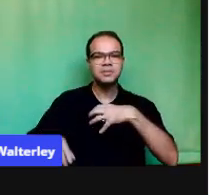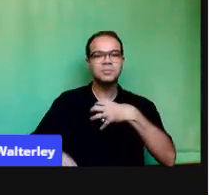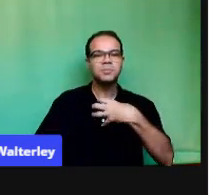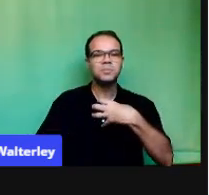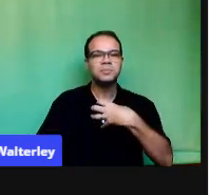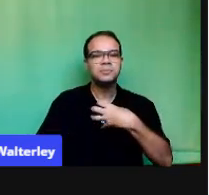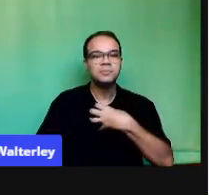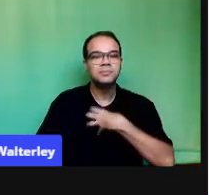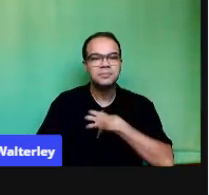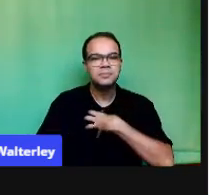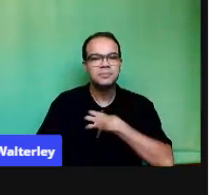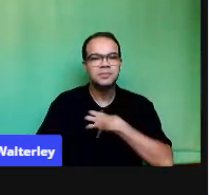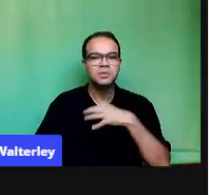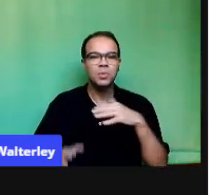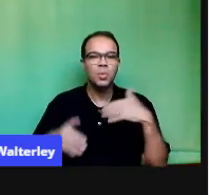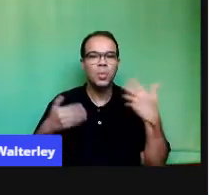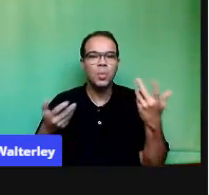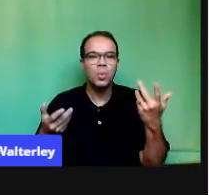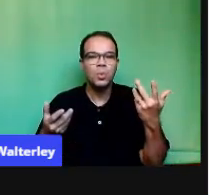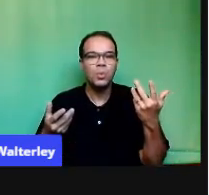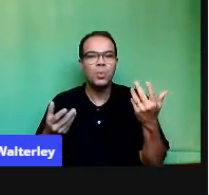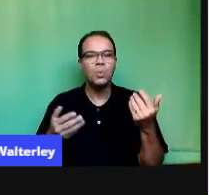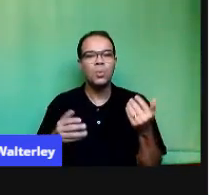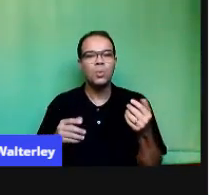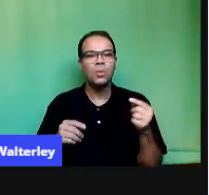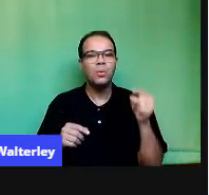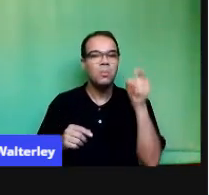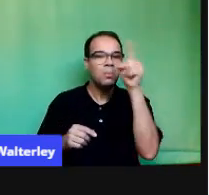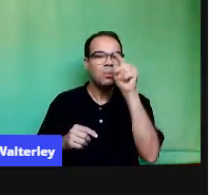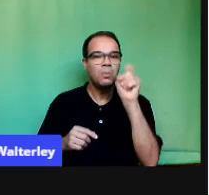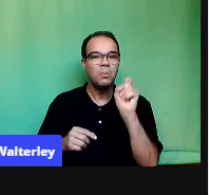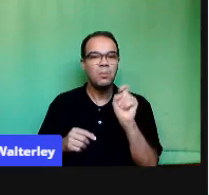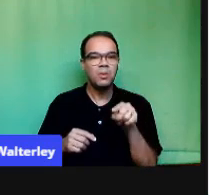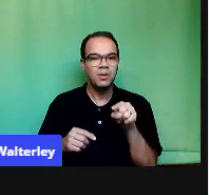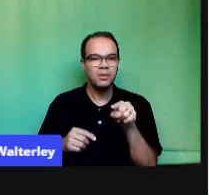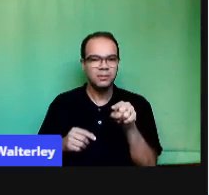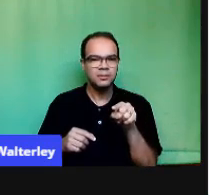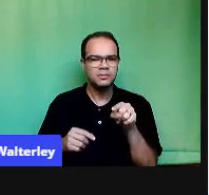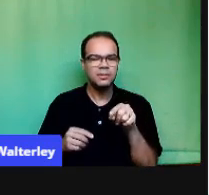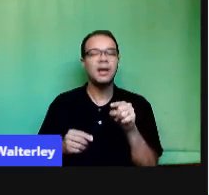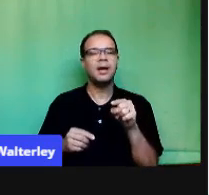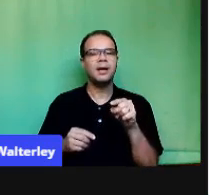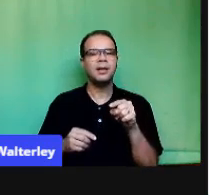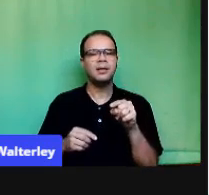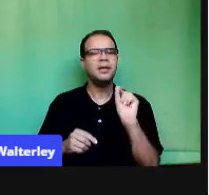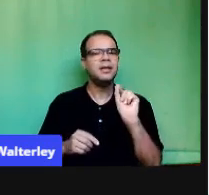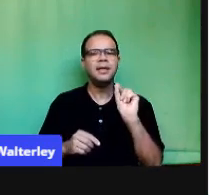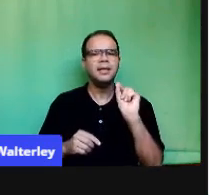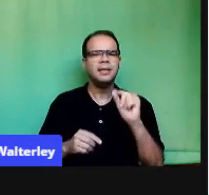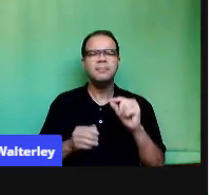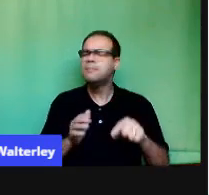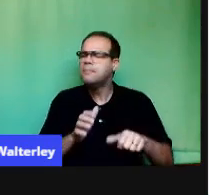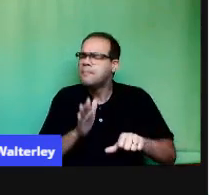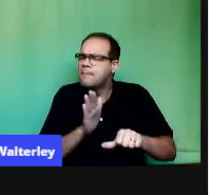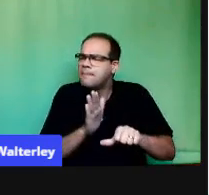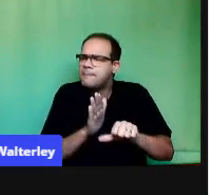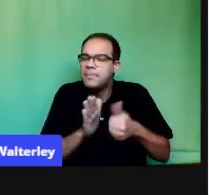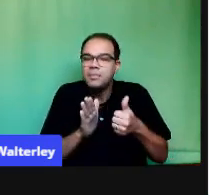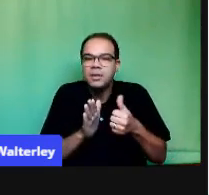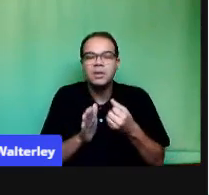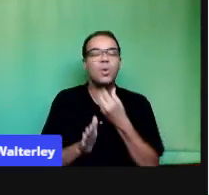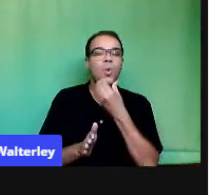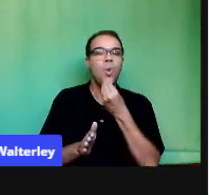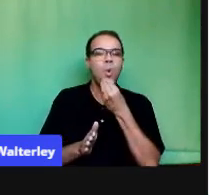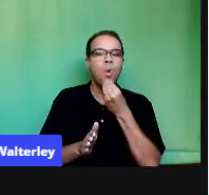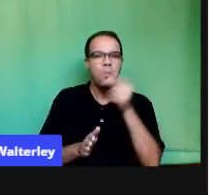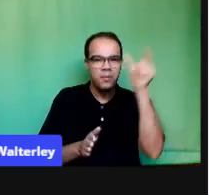Esse estado do animal, ele foi definido por um cientista da Universidade de Cambridge, que é o Dr. Bloom, que é talvez o pesquisador